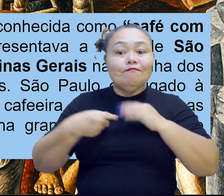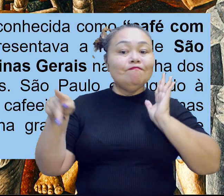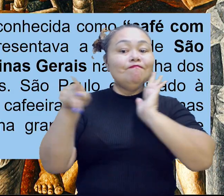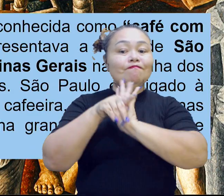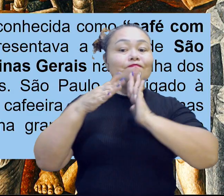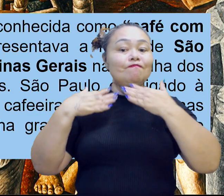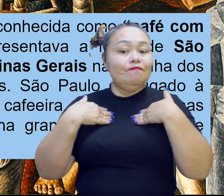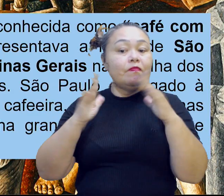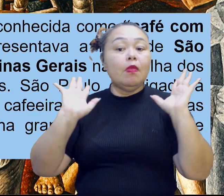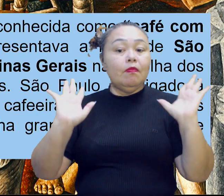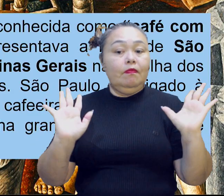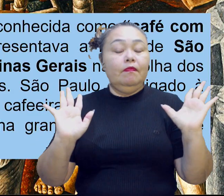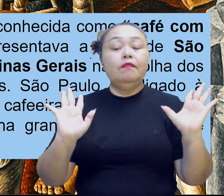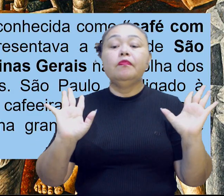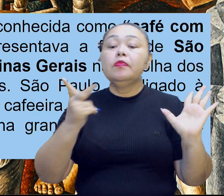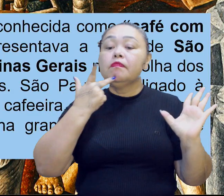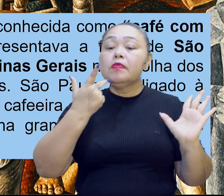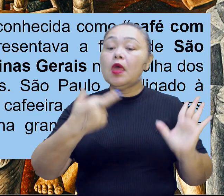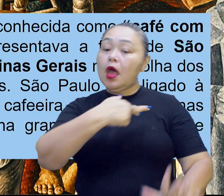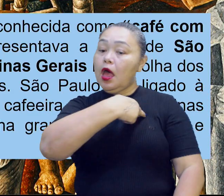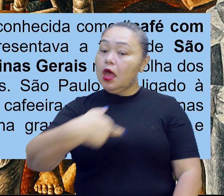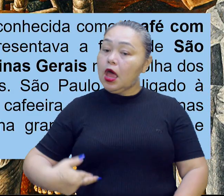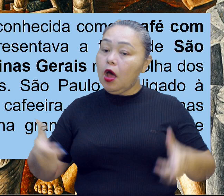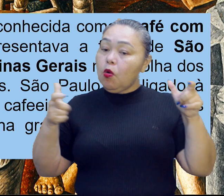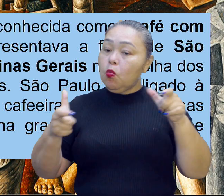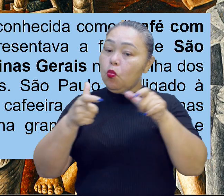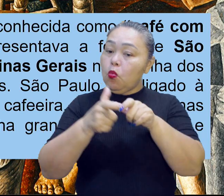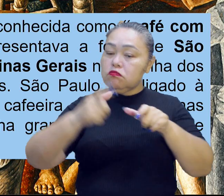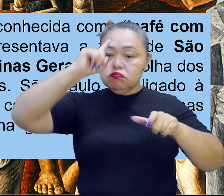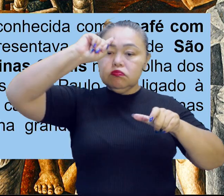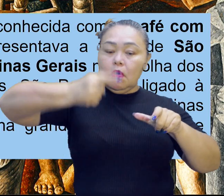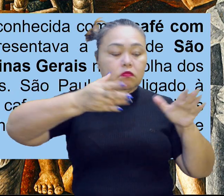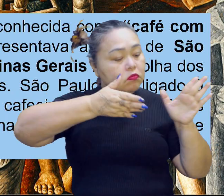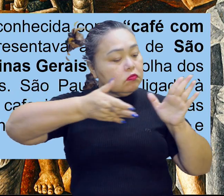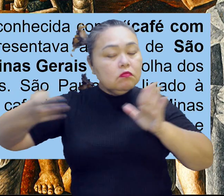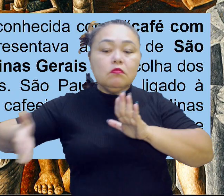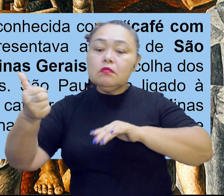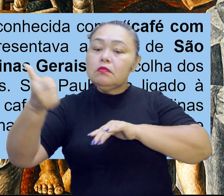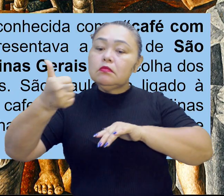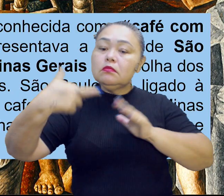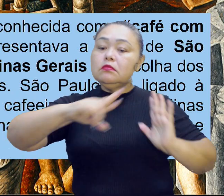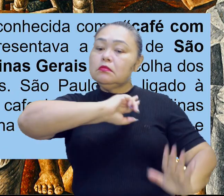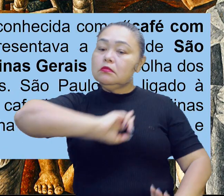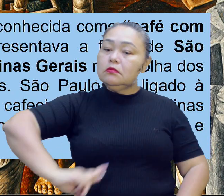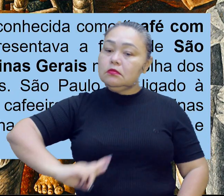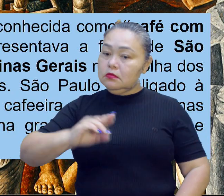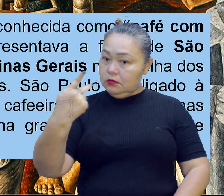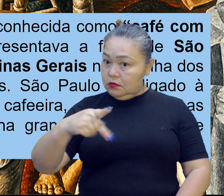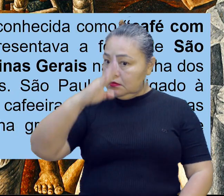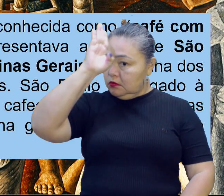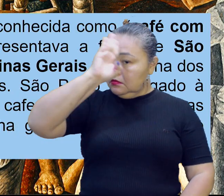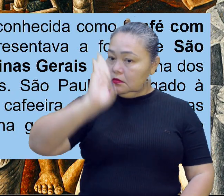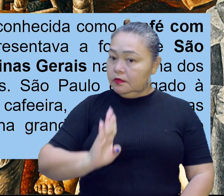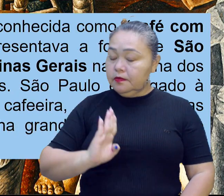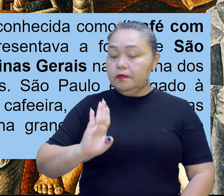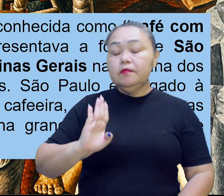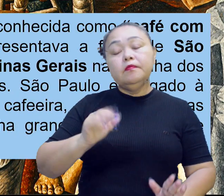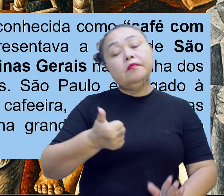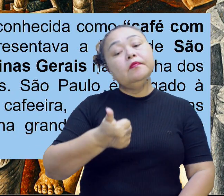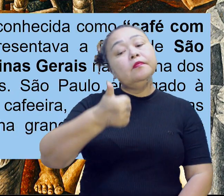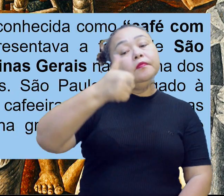mãos. Então, a República Oligárquica foi o período da Primeira República Brasileira,